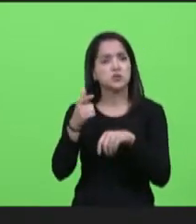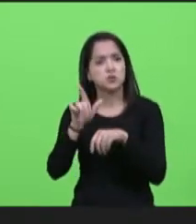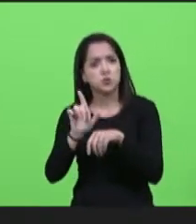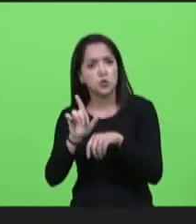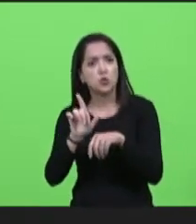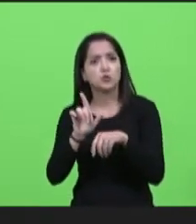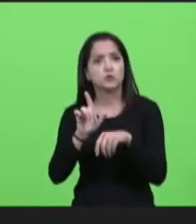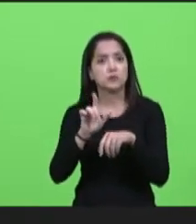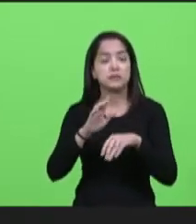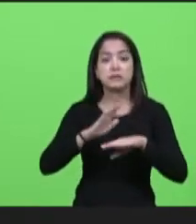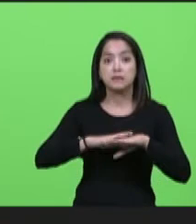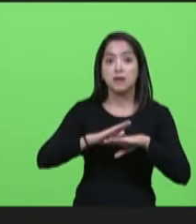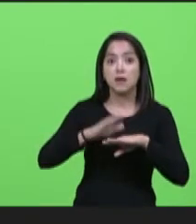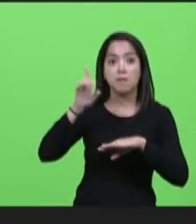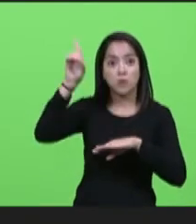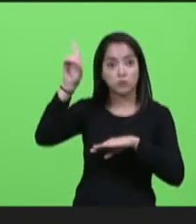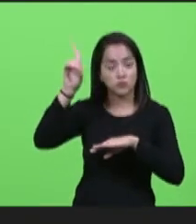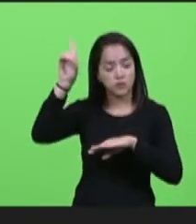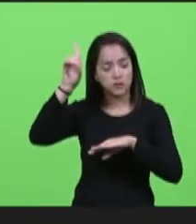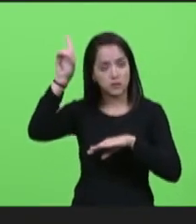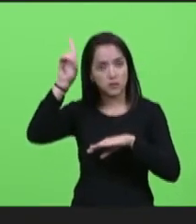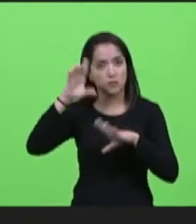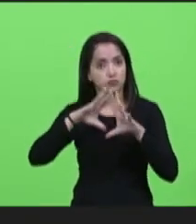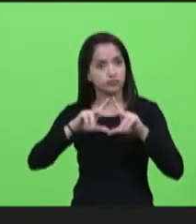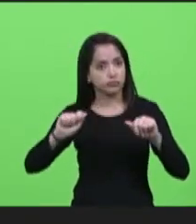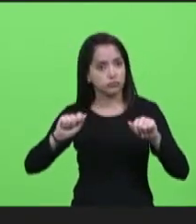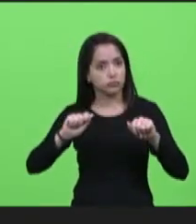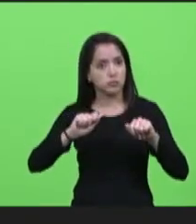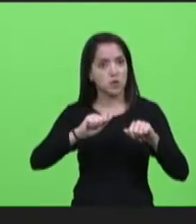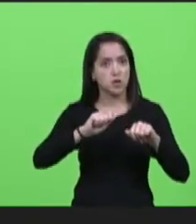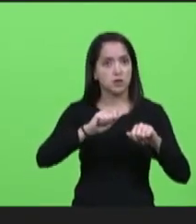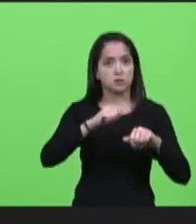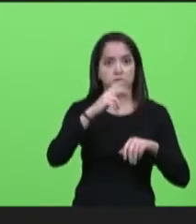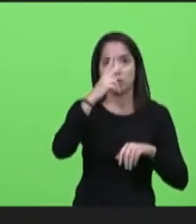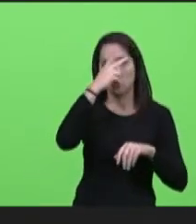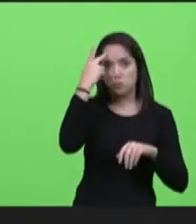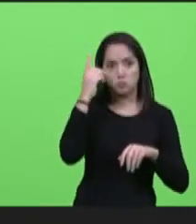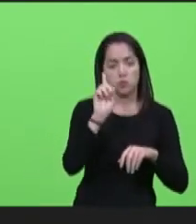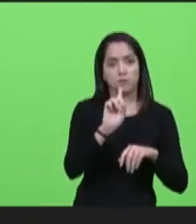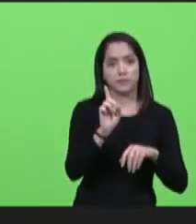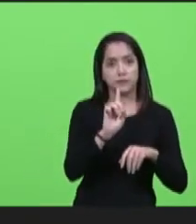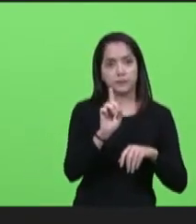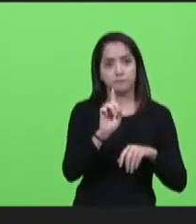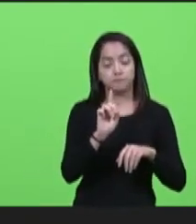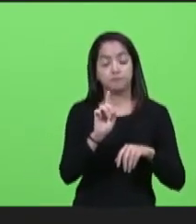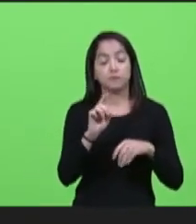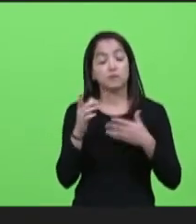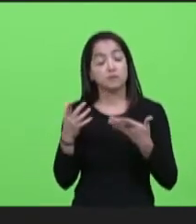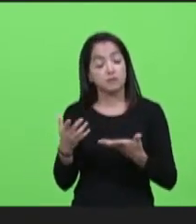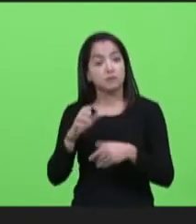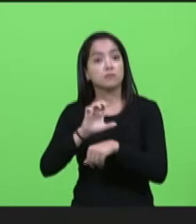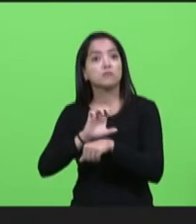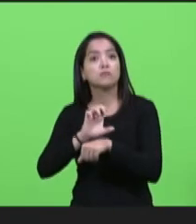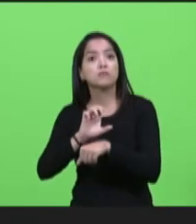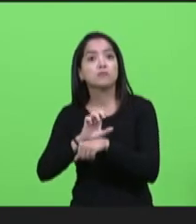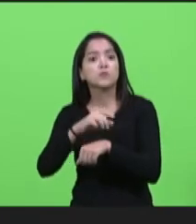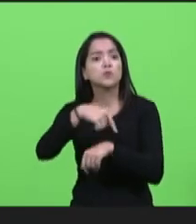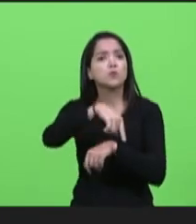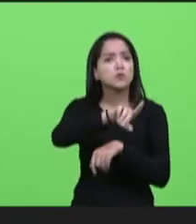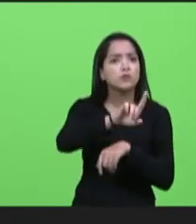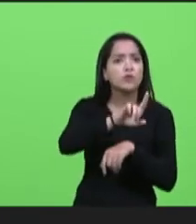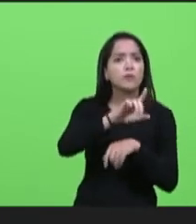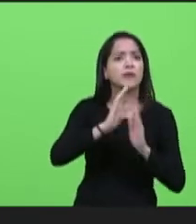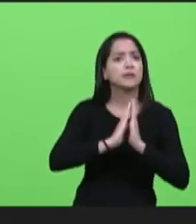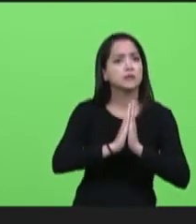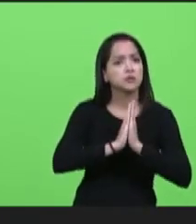têm a mão de Deus em cima dessa cura, não é a mão do homem. Essa é uma. Outra, o Estado já está dizendo quando que eu vou para a igreja rezar, já